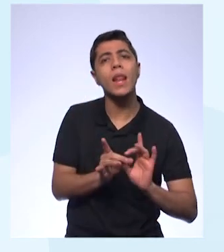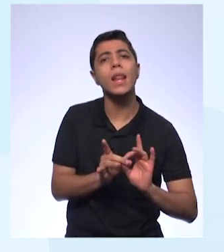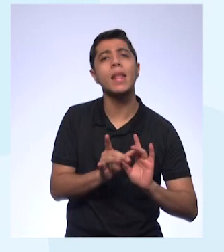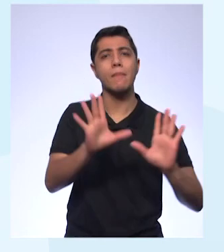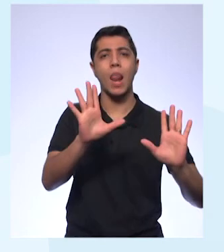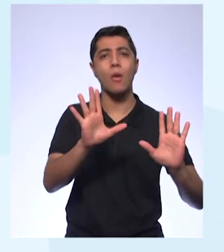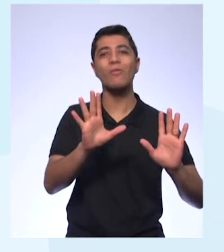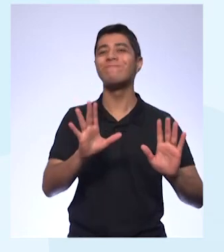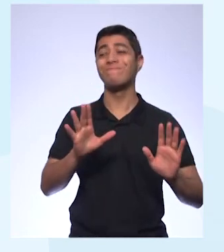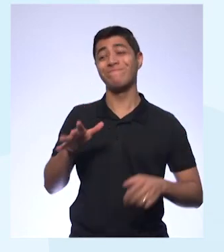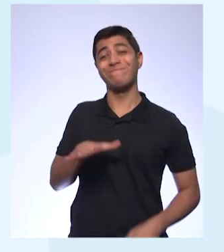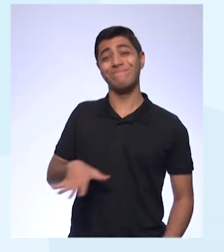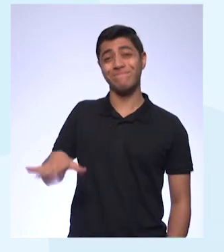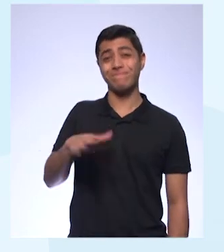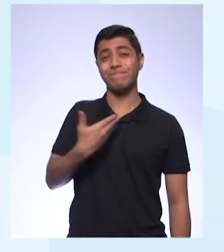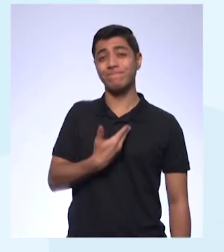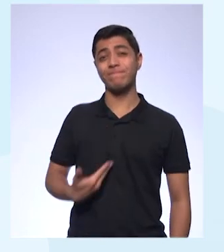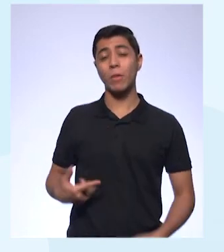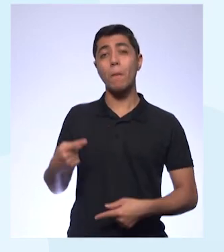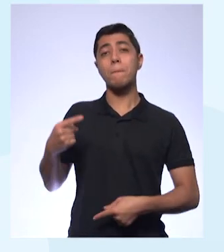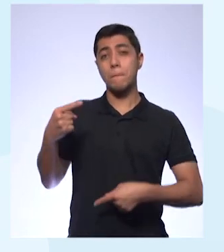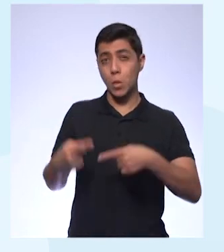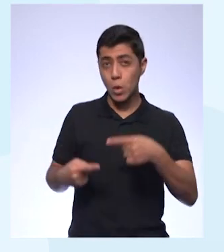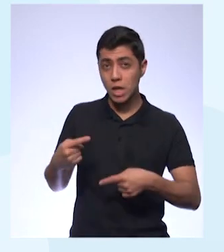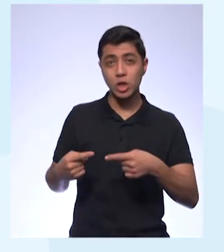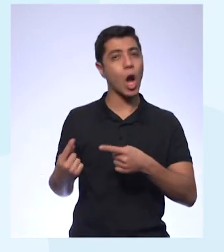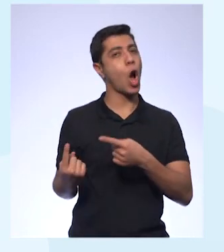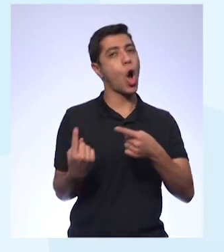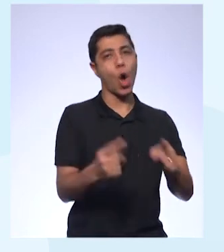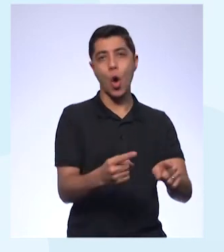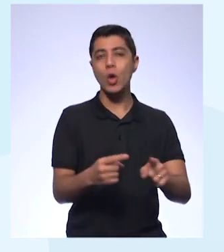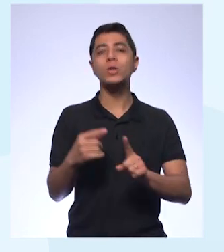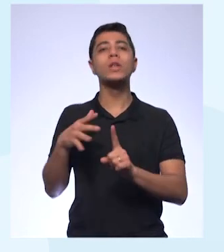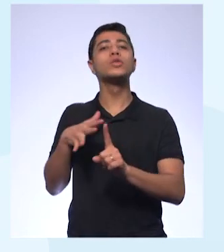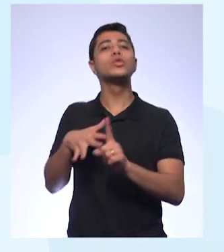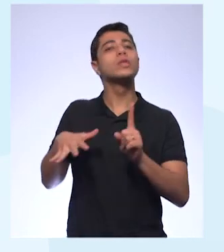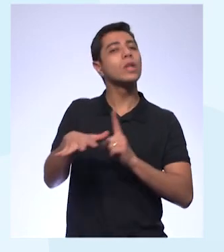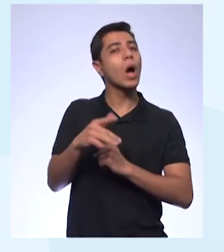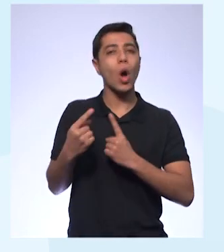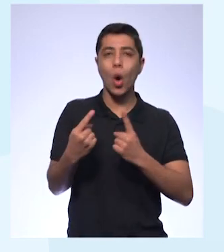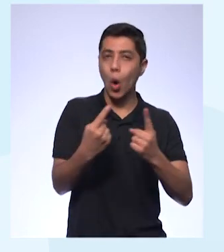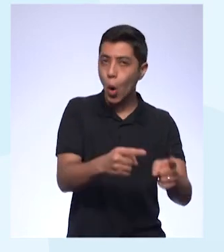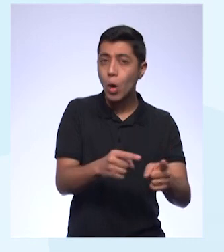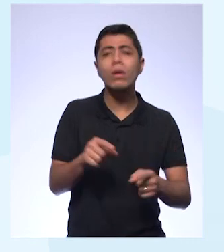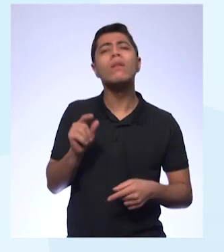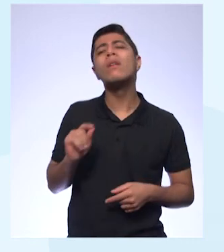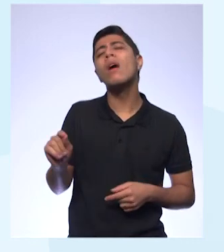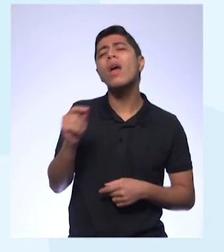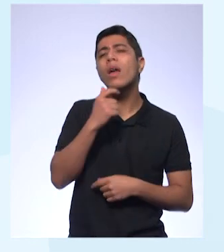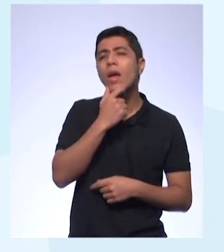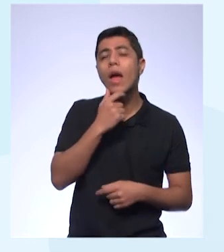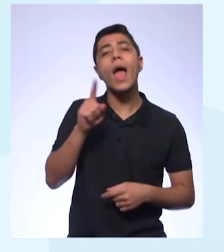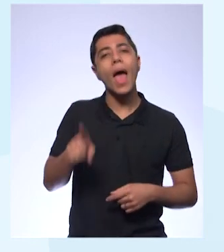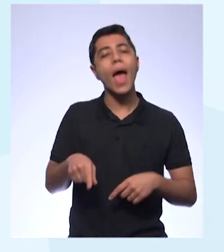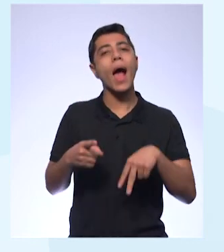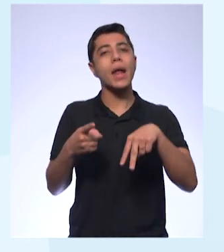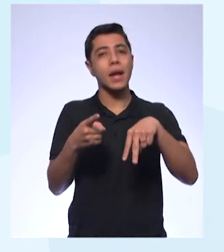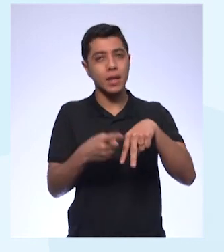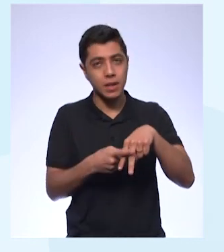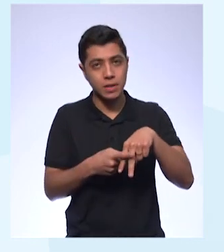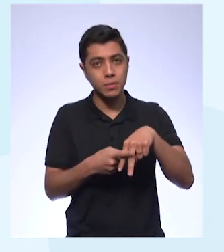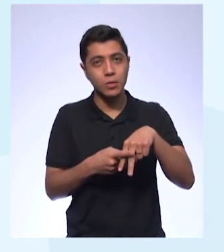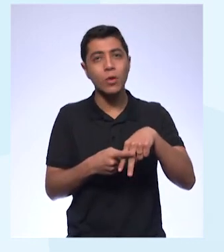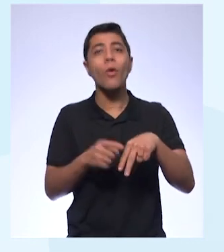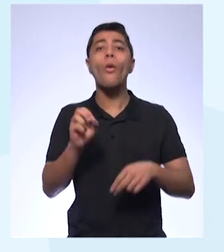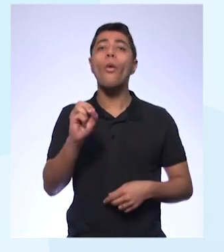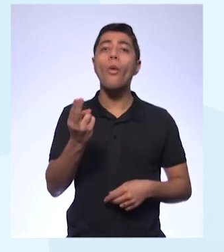da política, sociedade e economia surgiram, como o anarquismo, o socialismo e o comunismo. Estas